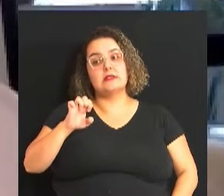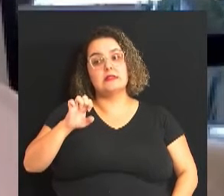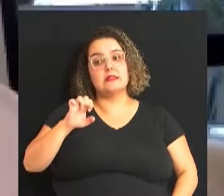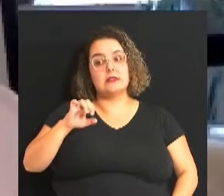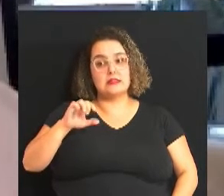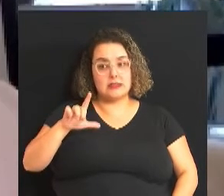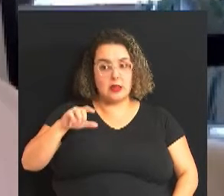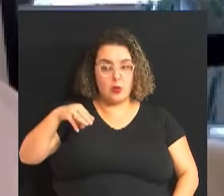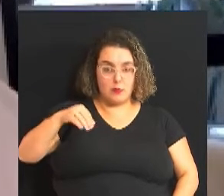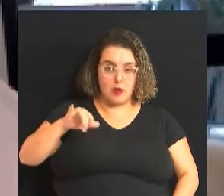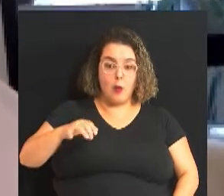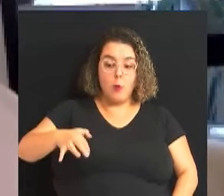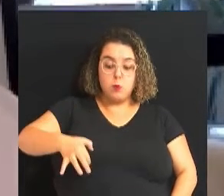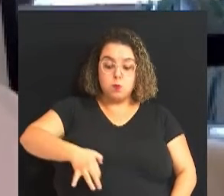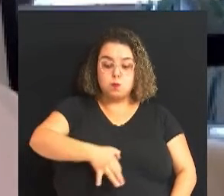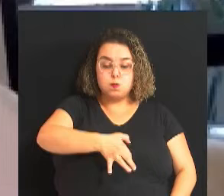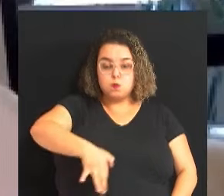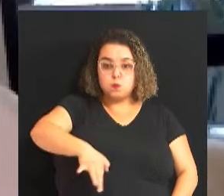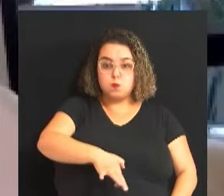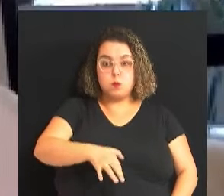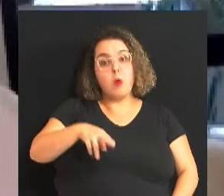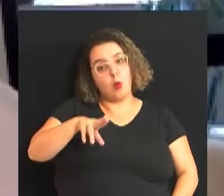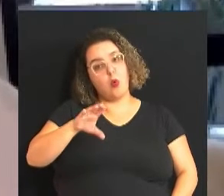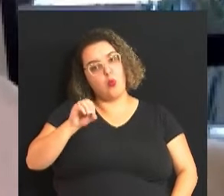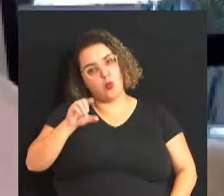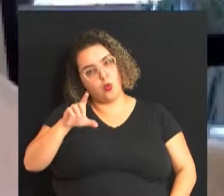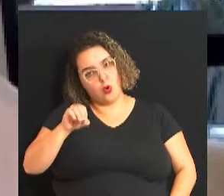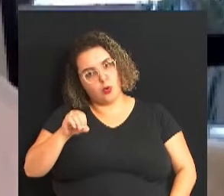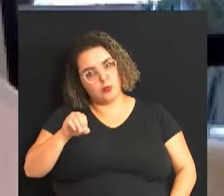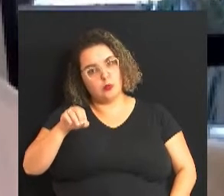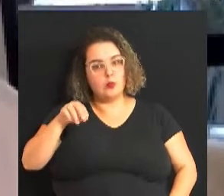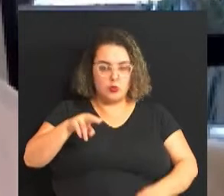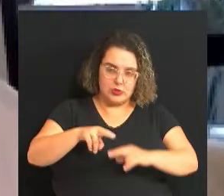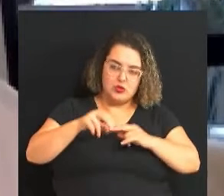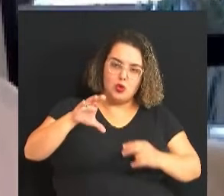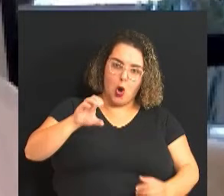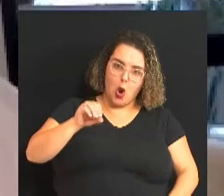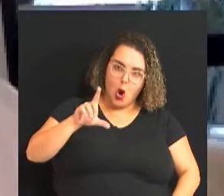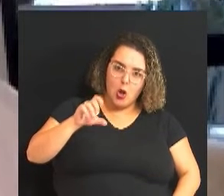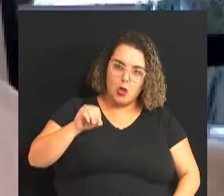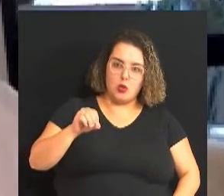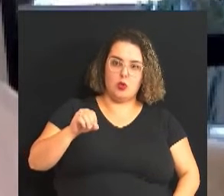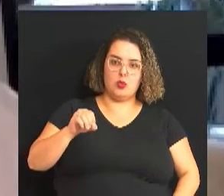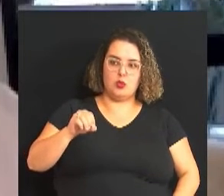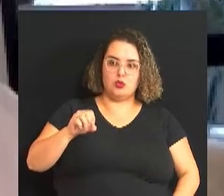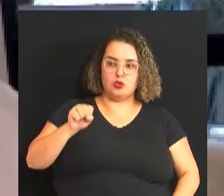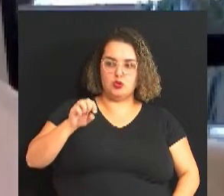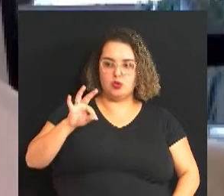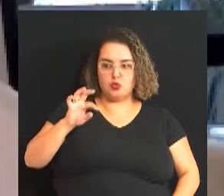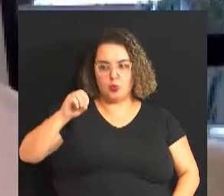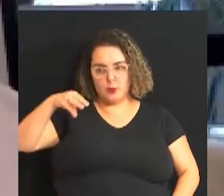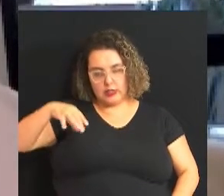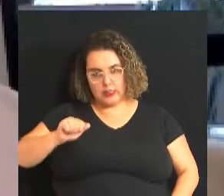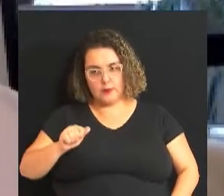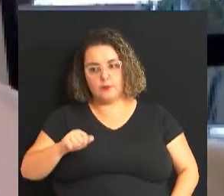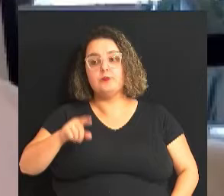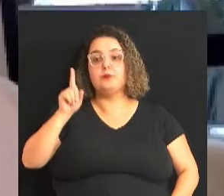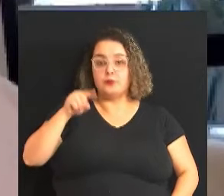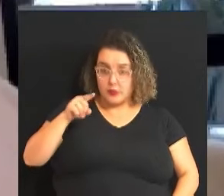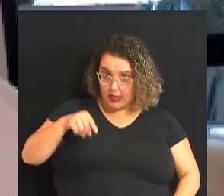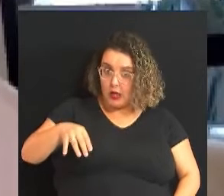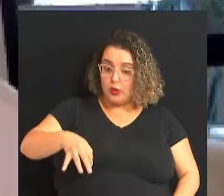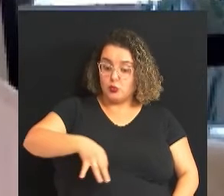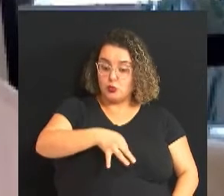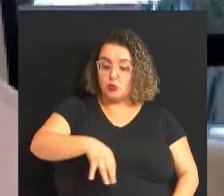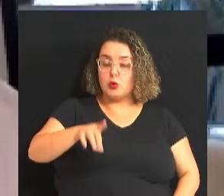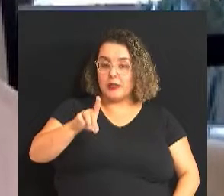intestino grosso, ou cólon, por isso colontomia. Então, você vai ter uma ileostomia, que é delgado,